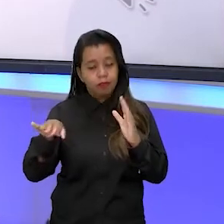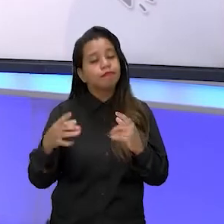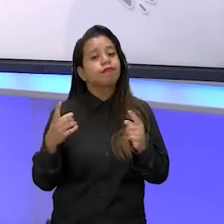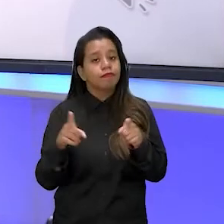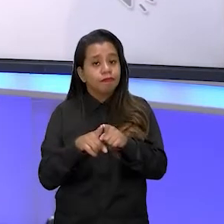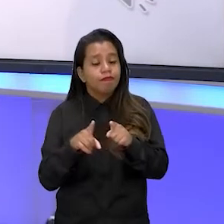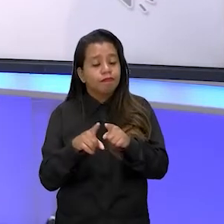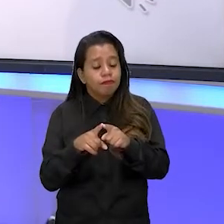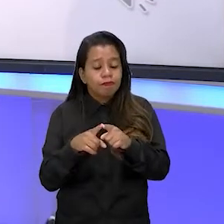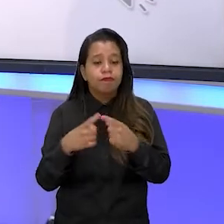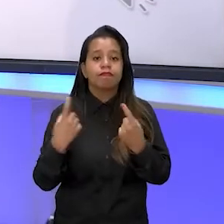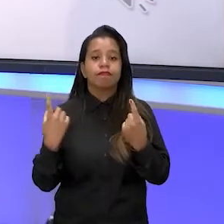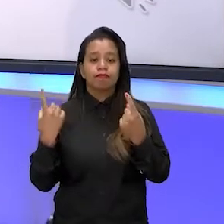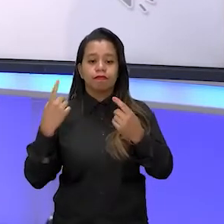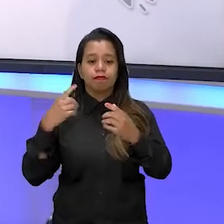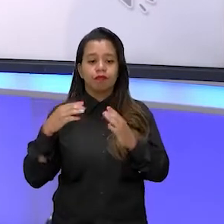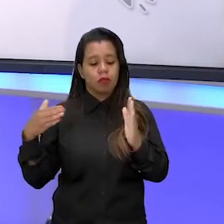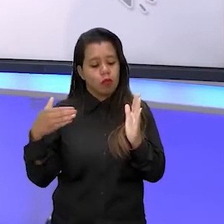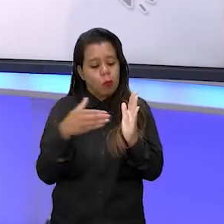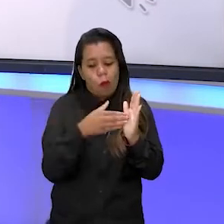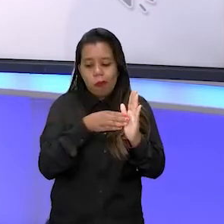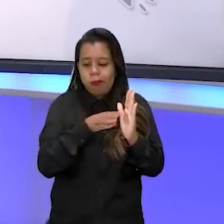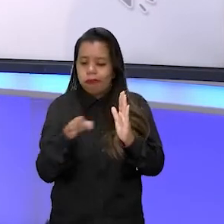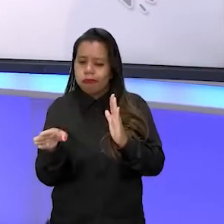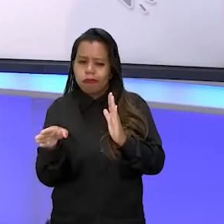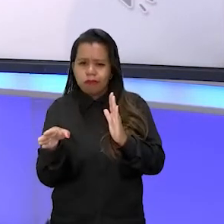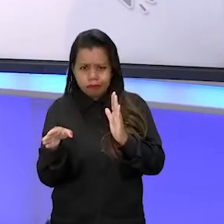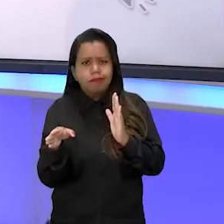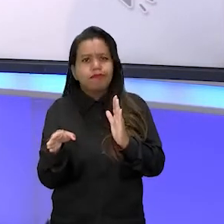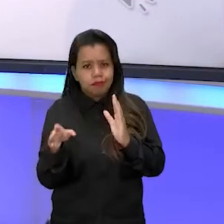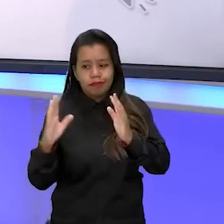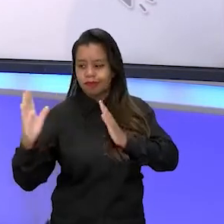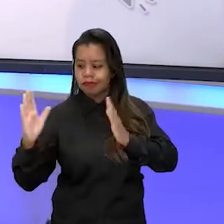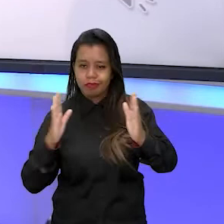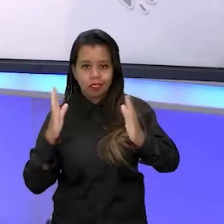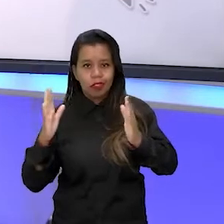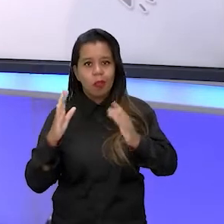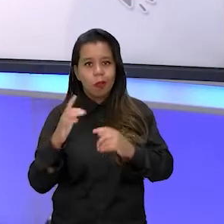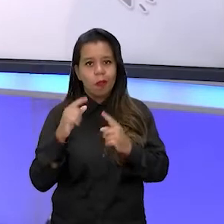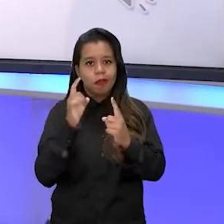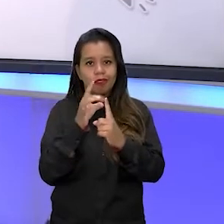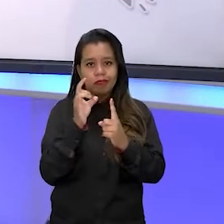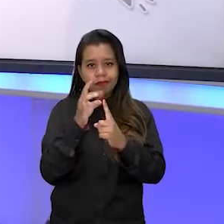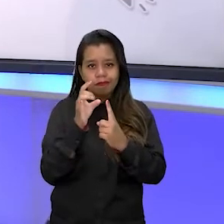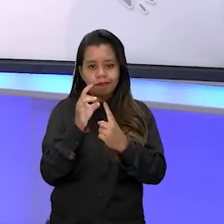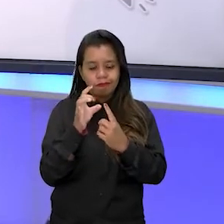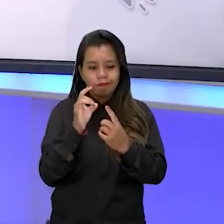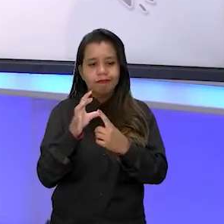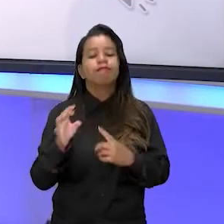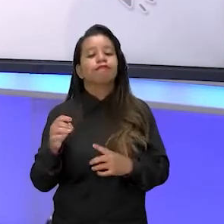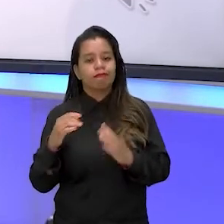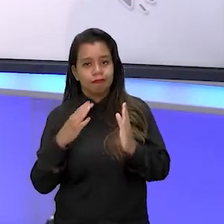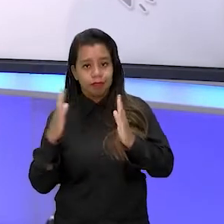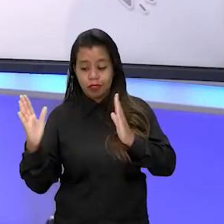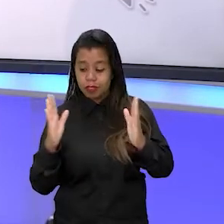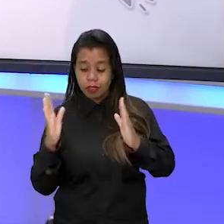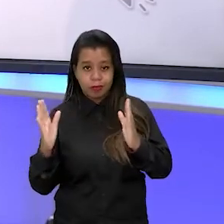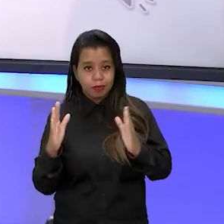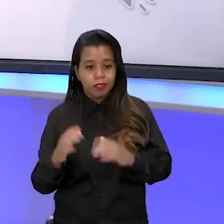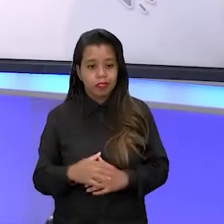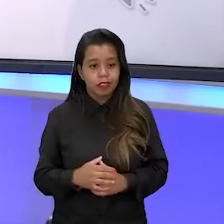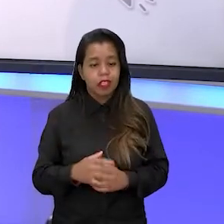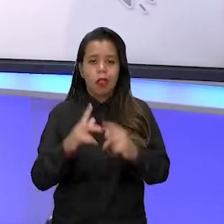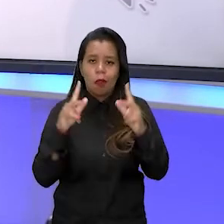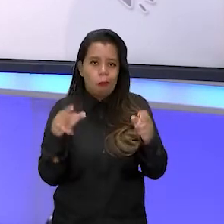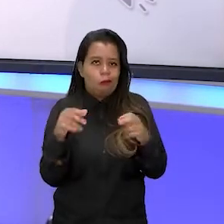a refração, que é o desvio da luz, né, quando ela atravessa 2 meios transparentes, que é o caso dos fenômenos que acontecem na